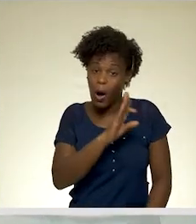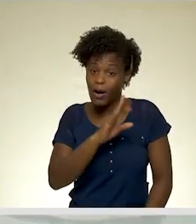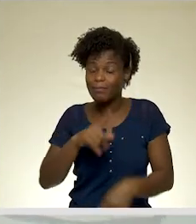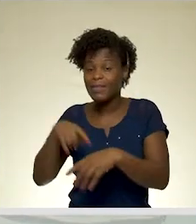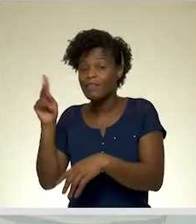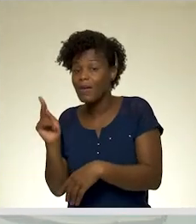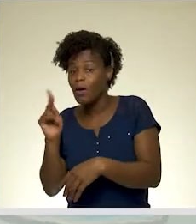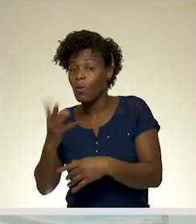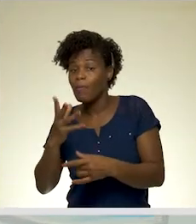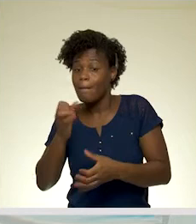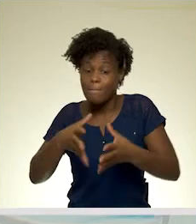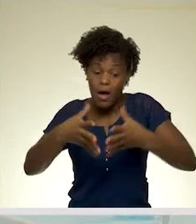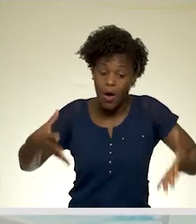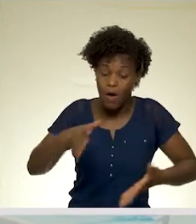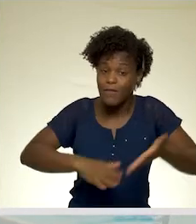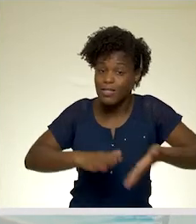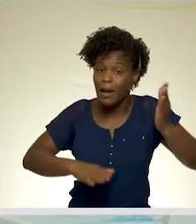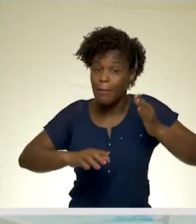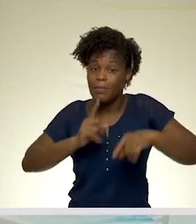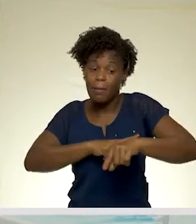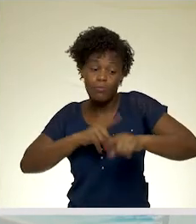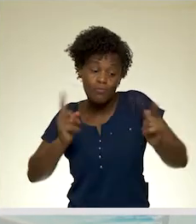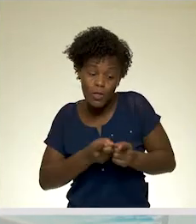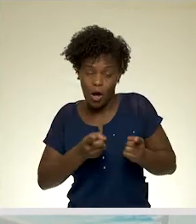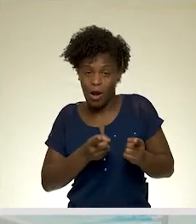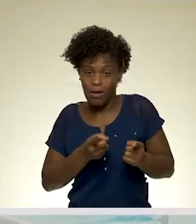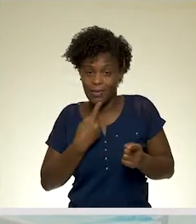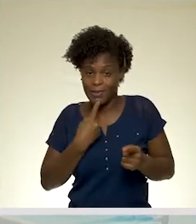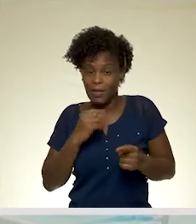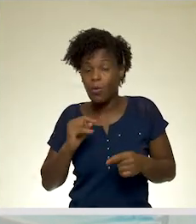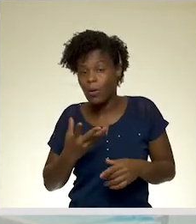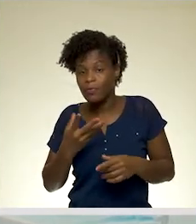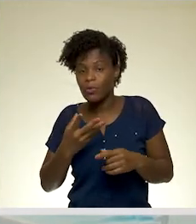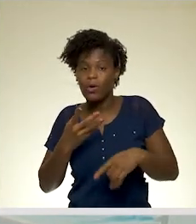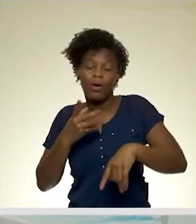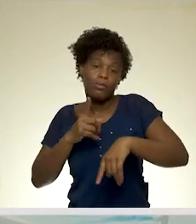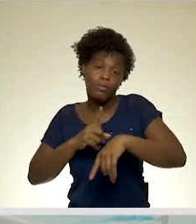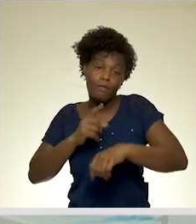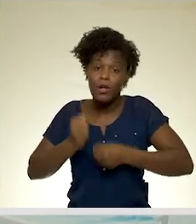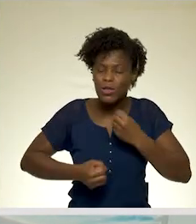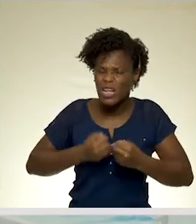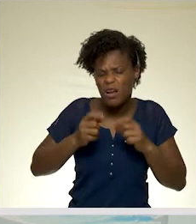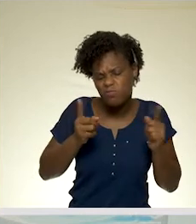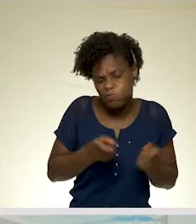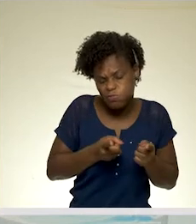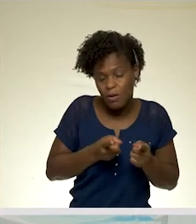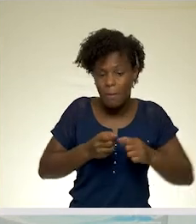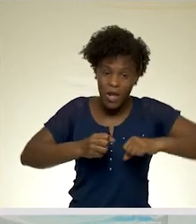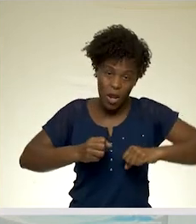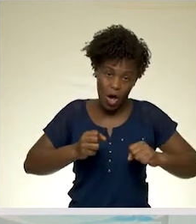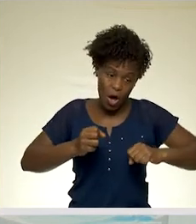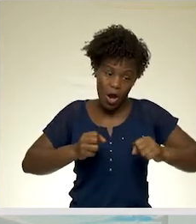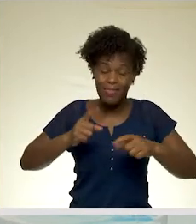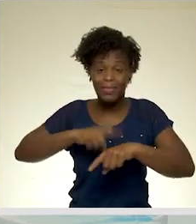Quanto maior for a velocidade, menor será o tempo. Quanto menor for a velocidade,